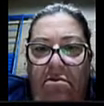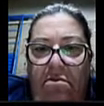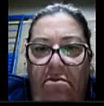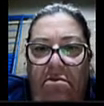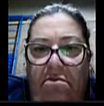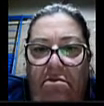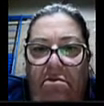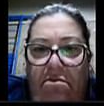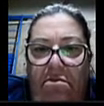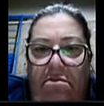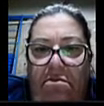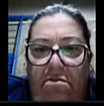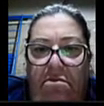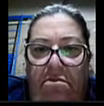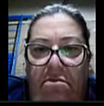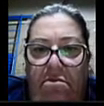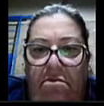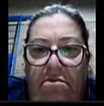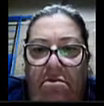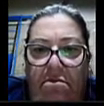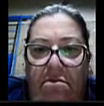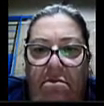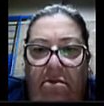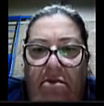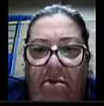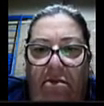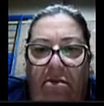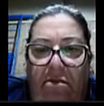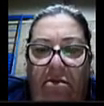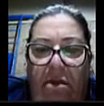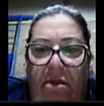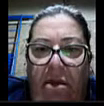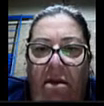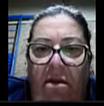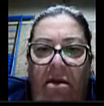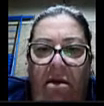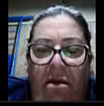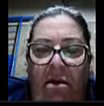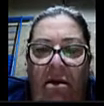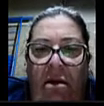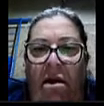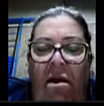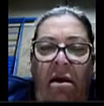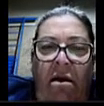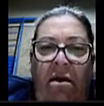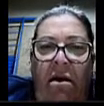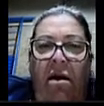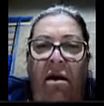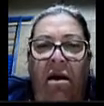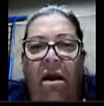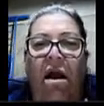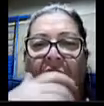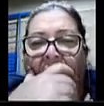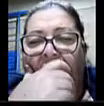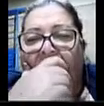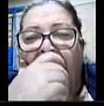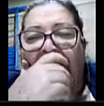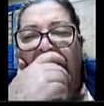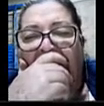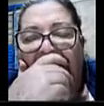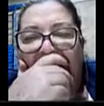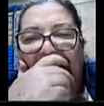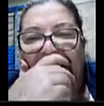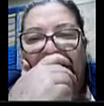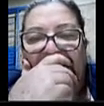leitura, e a gente coloca a escrita junto, tá? Porque, de uma forma geral, a gente não fecha o diagnóstico de transtorno da expressão escrita. Existe essa